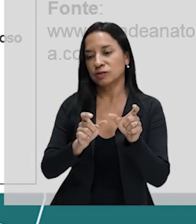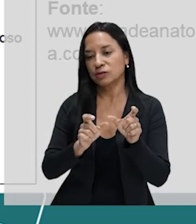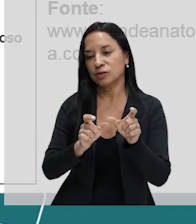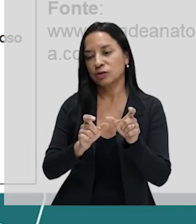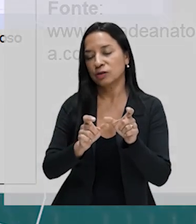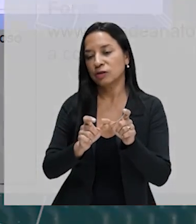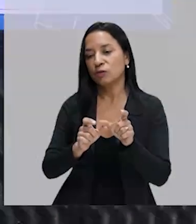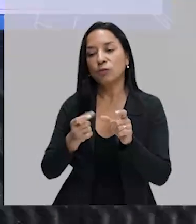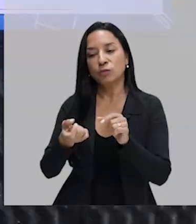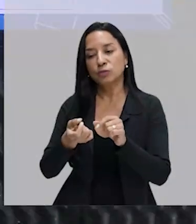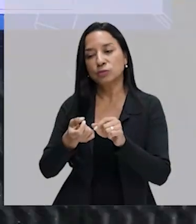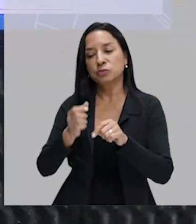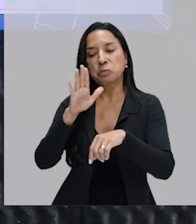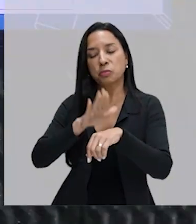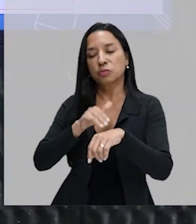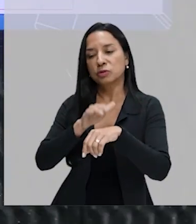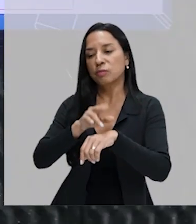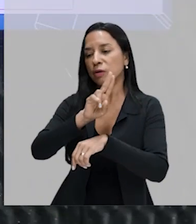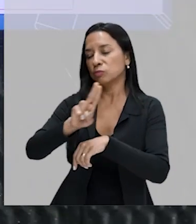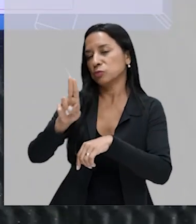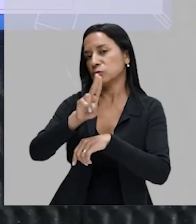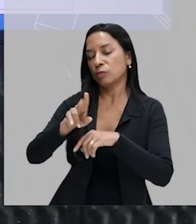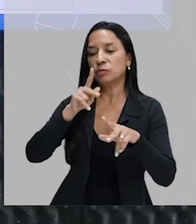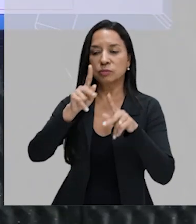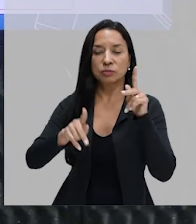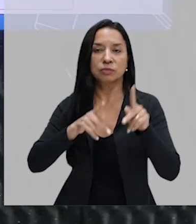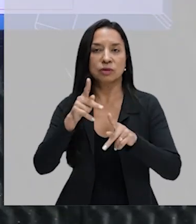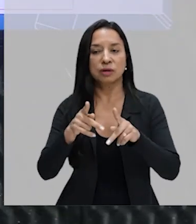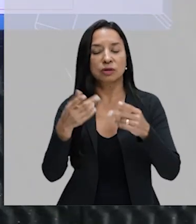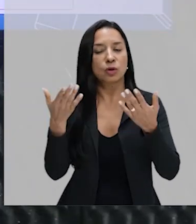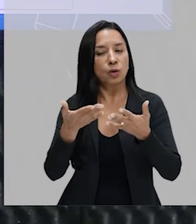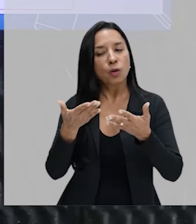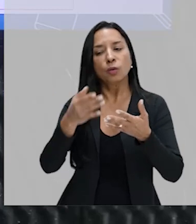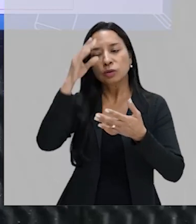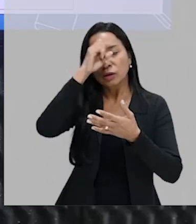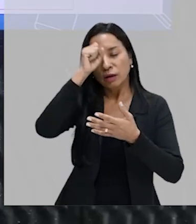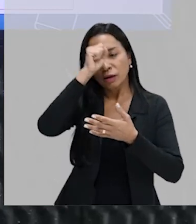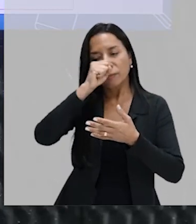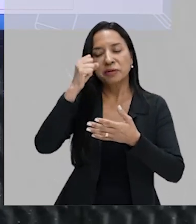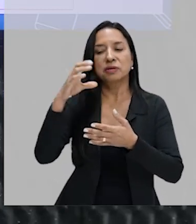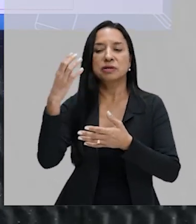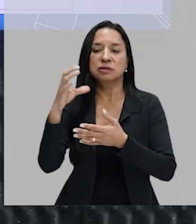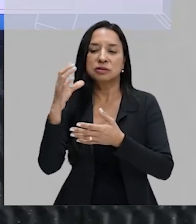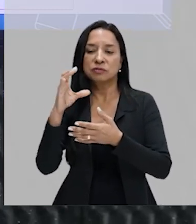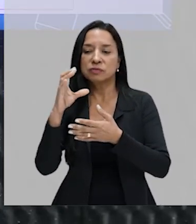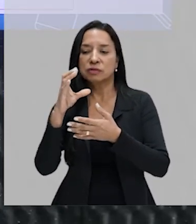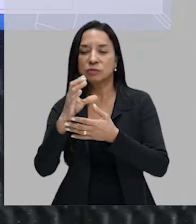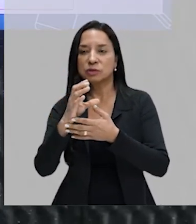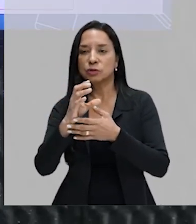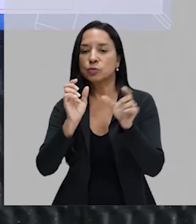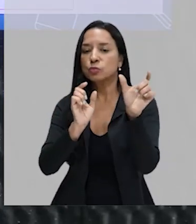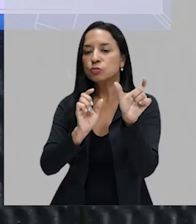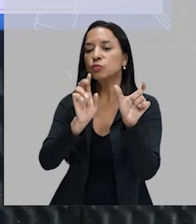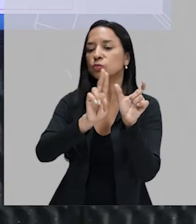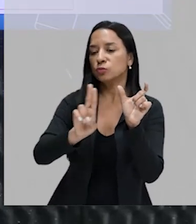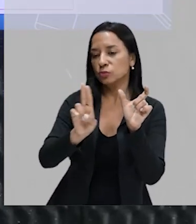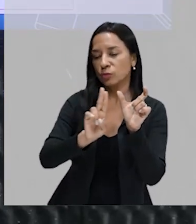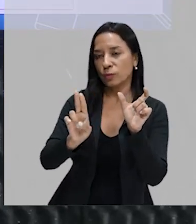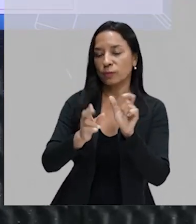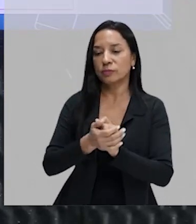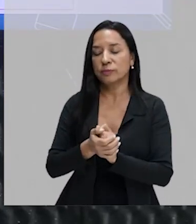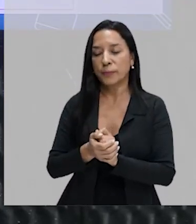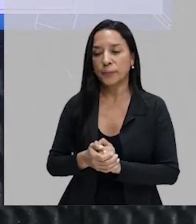nomes populares, mas a gente está aqui para aprender de forma mais científica sobre a anatomia externa do sistema reprodutor